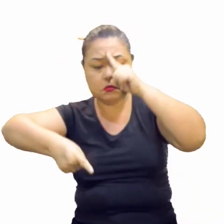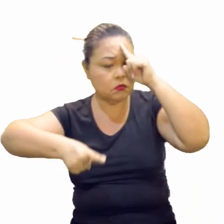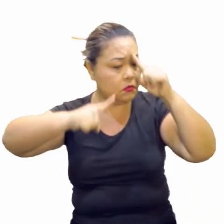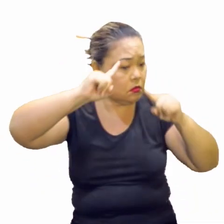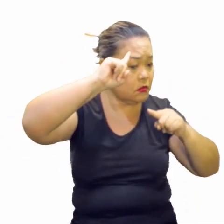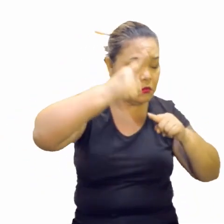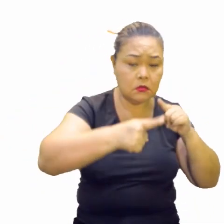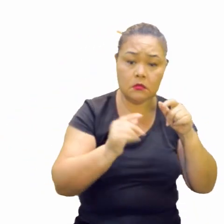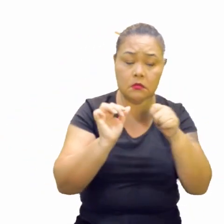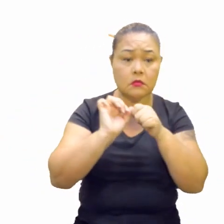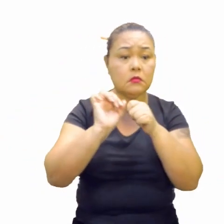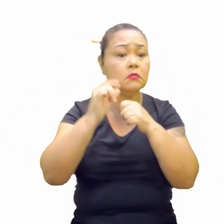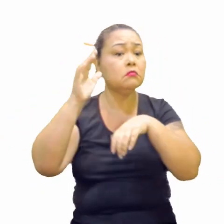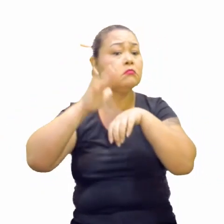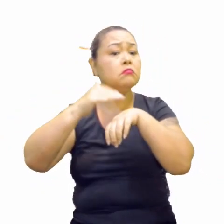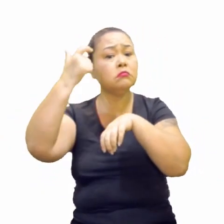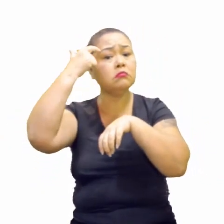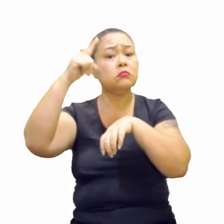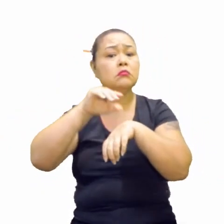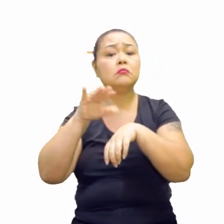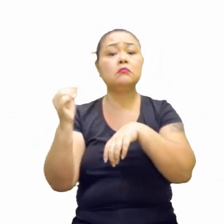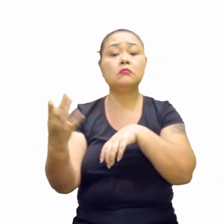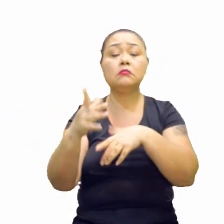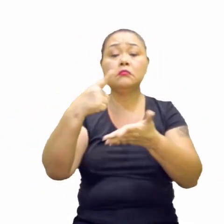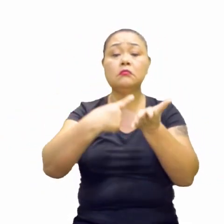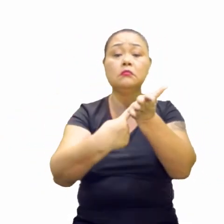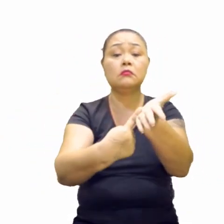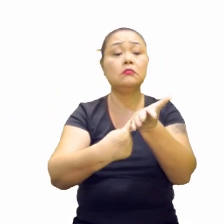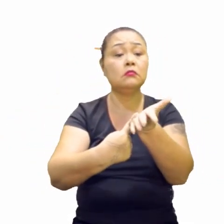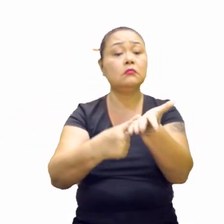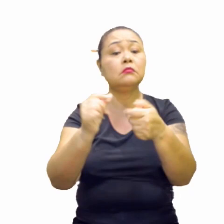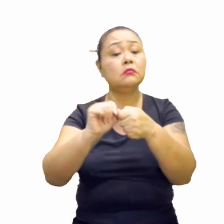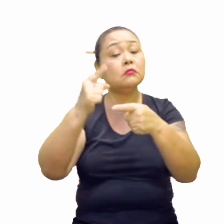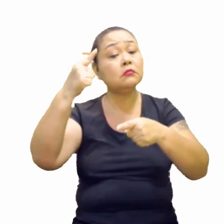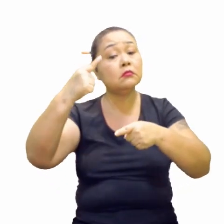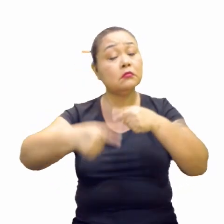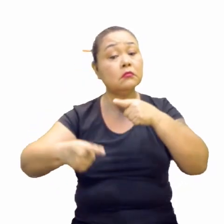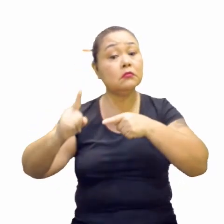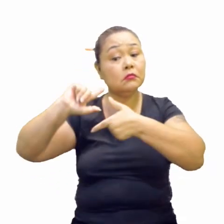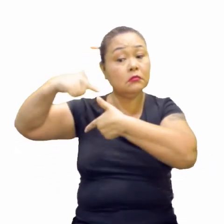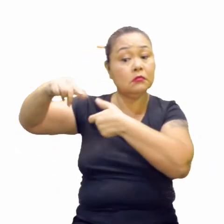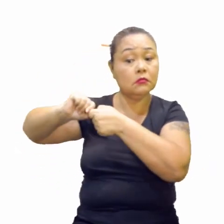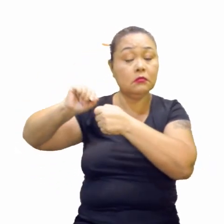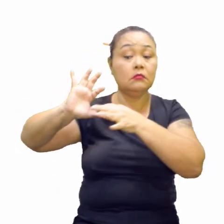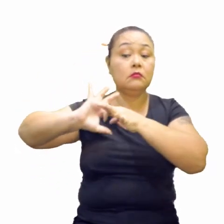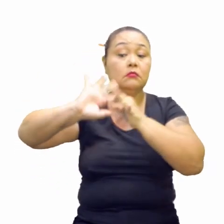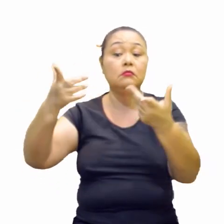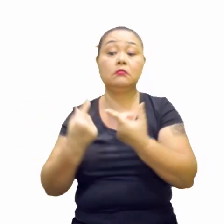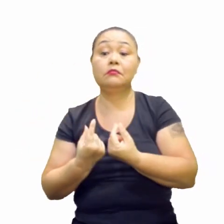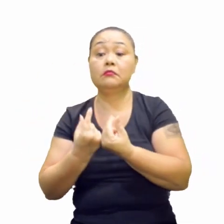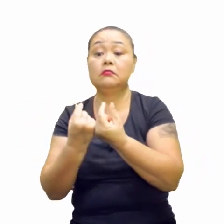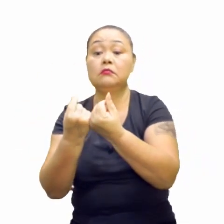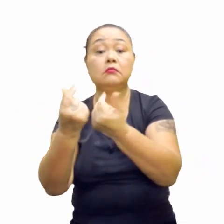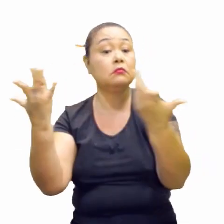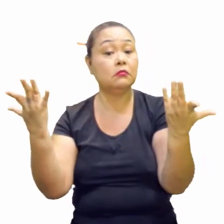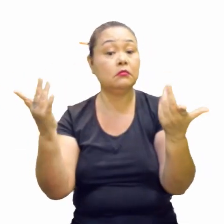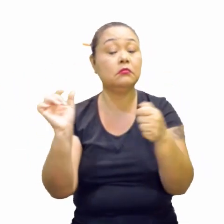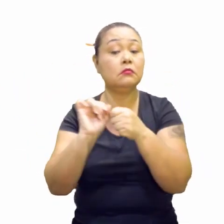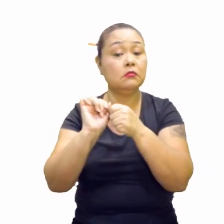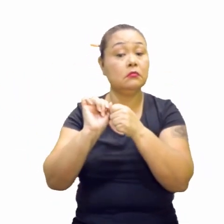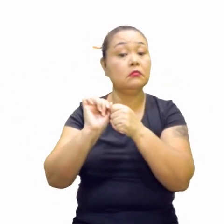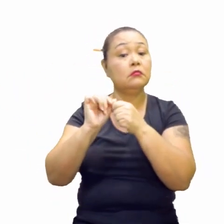As ideias presentes no New Deal rompiam com os princípios tradicionais do liberalismo econômico. Gatinho